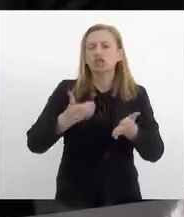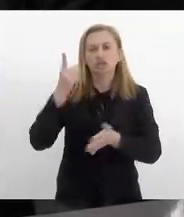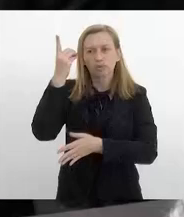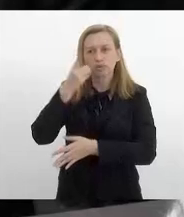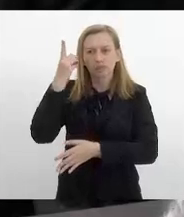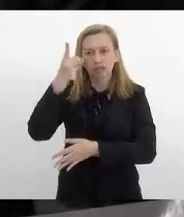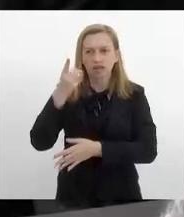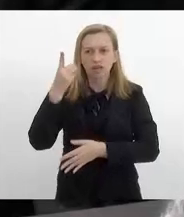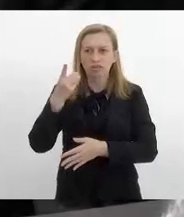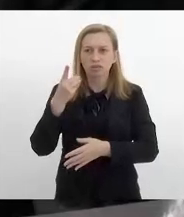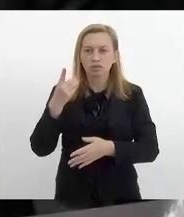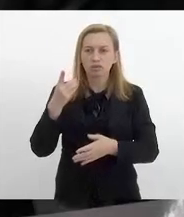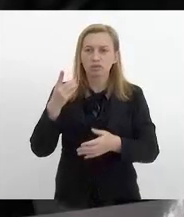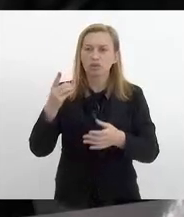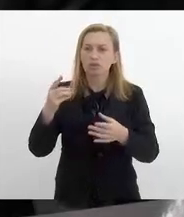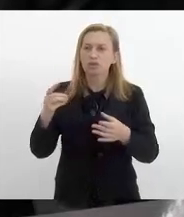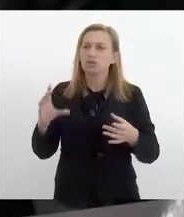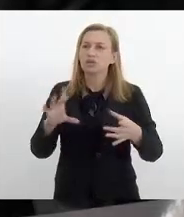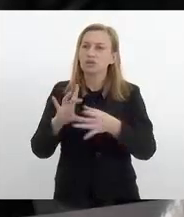oposição.